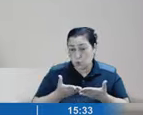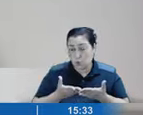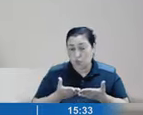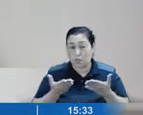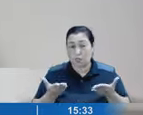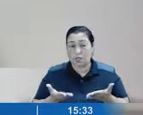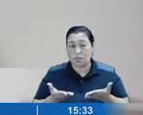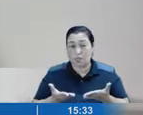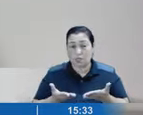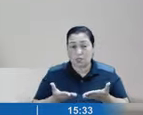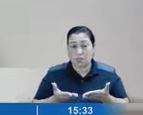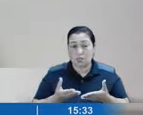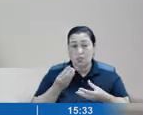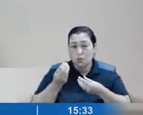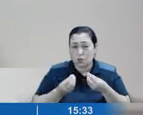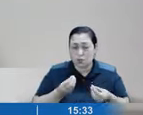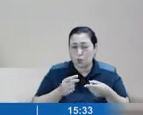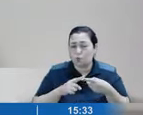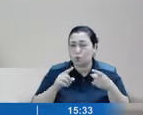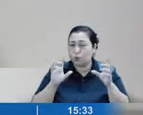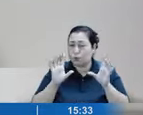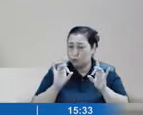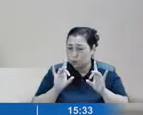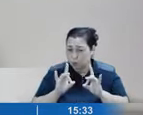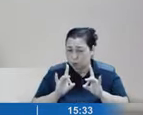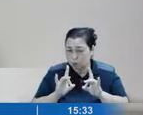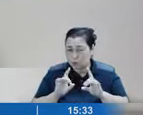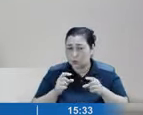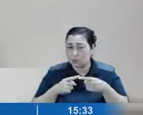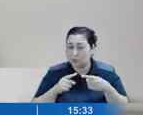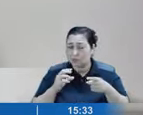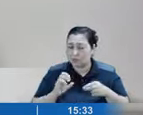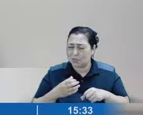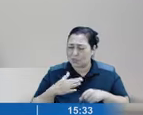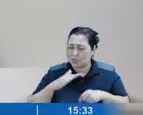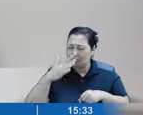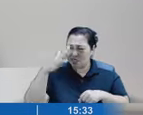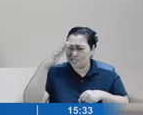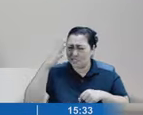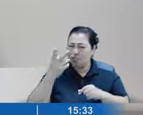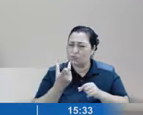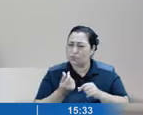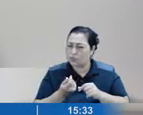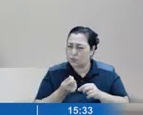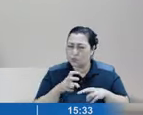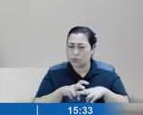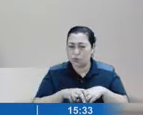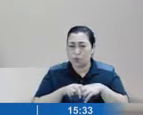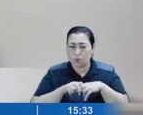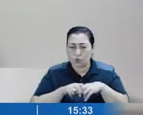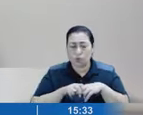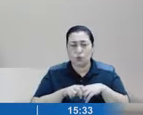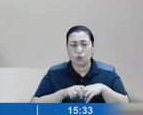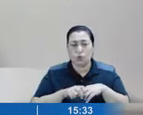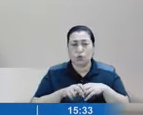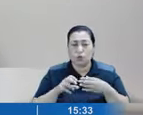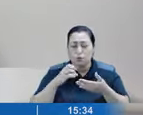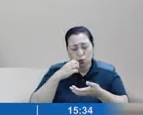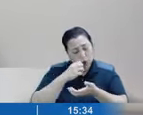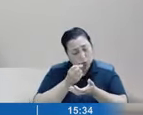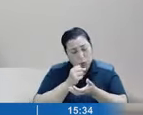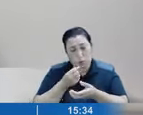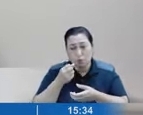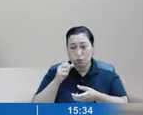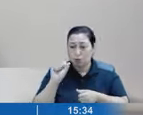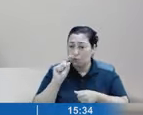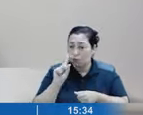E aí, ele é muito mais específico, só que ele é mais caro, né? E aí, por isso que muitas vezes o laboratório acaba não